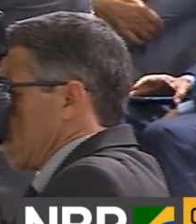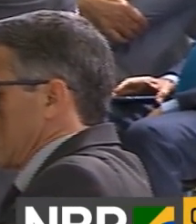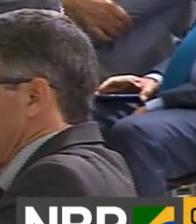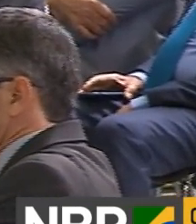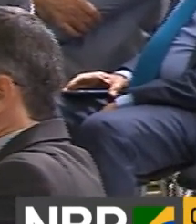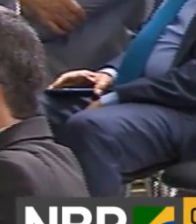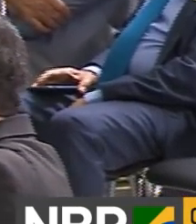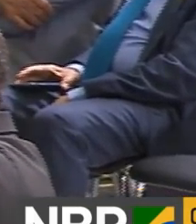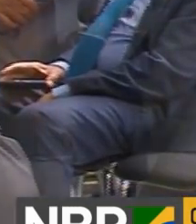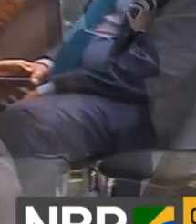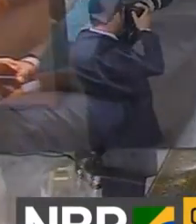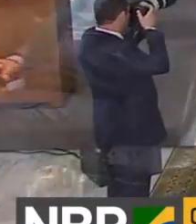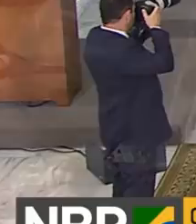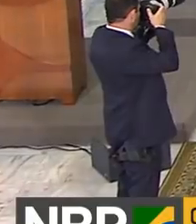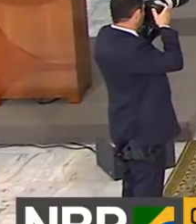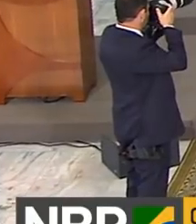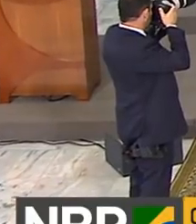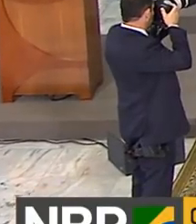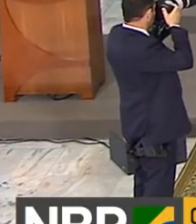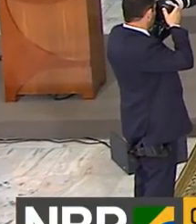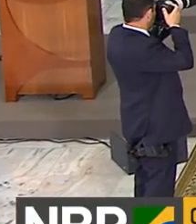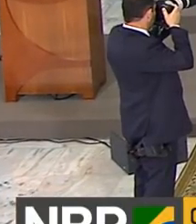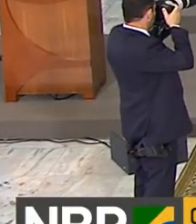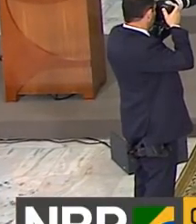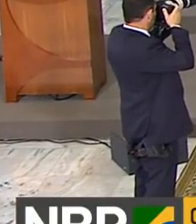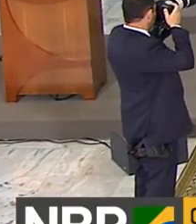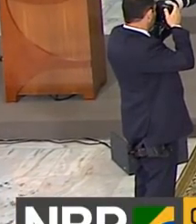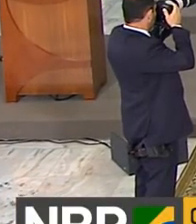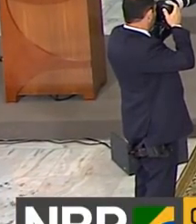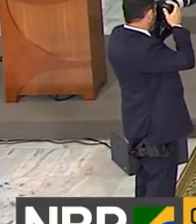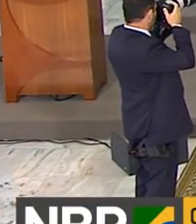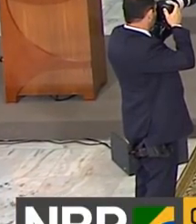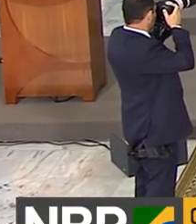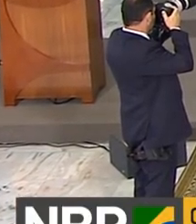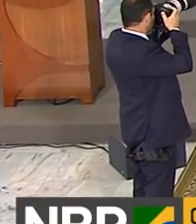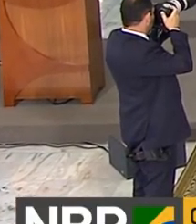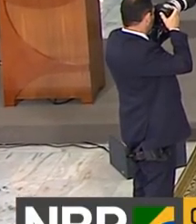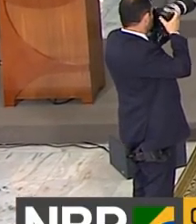Com a palavra, o senhor presidente da República, Michel Temer.